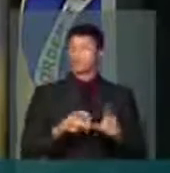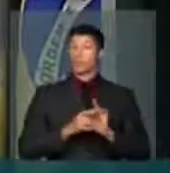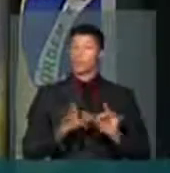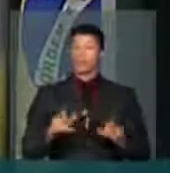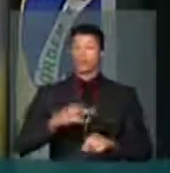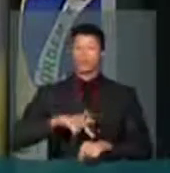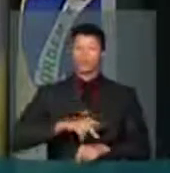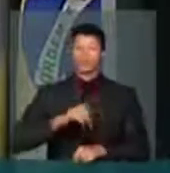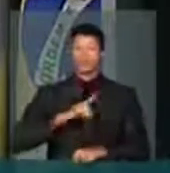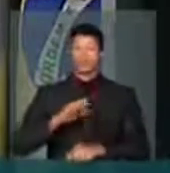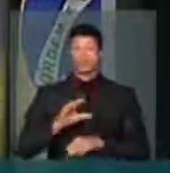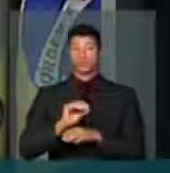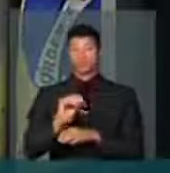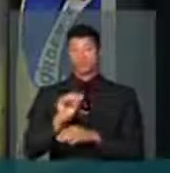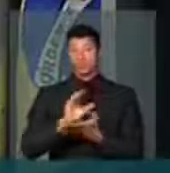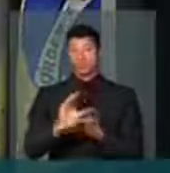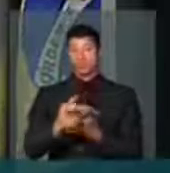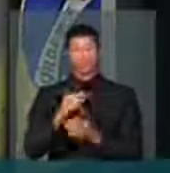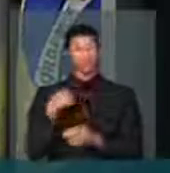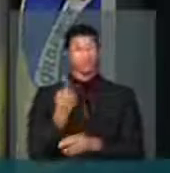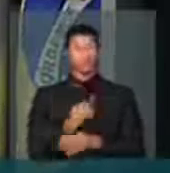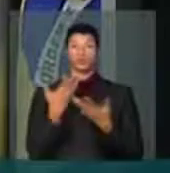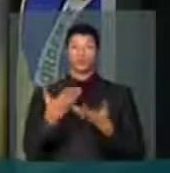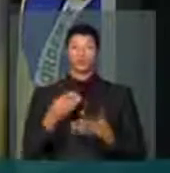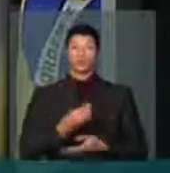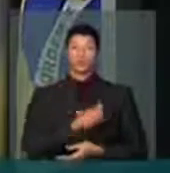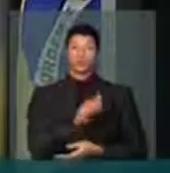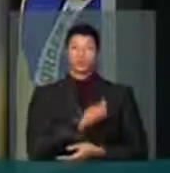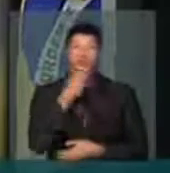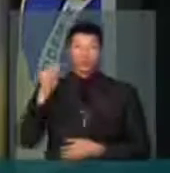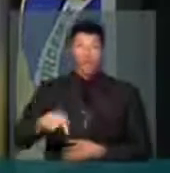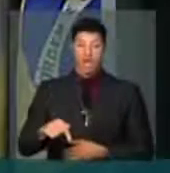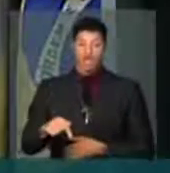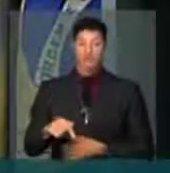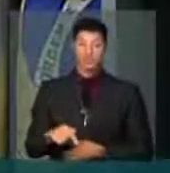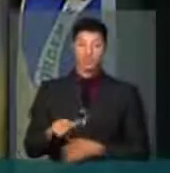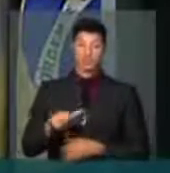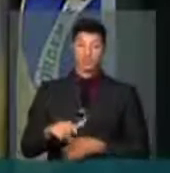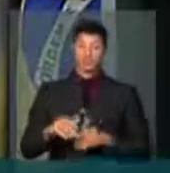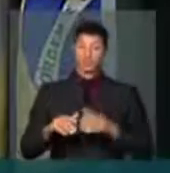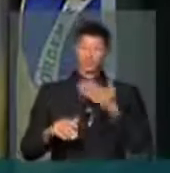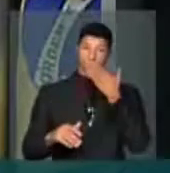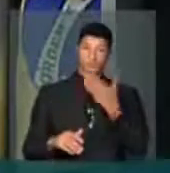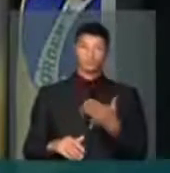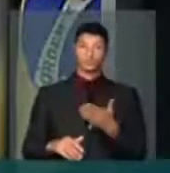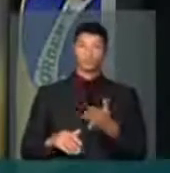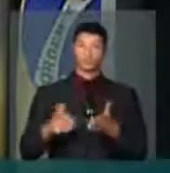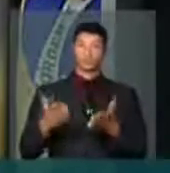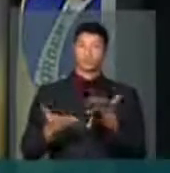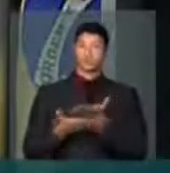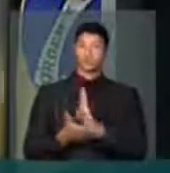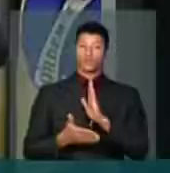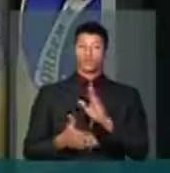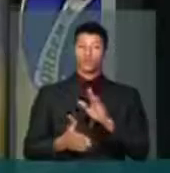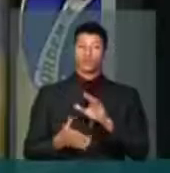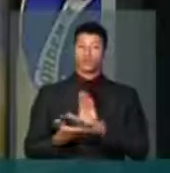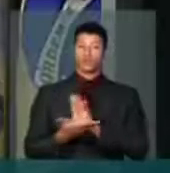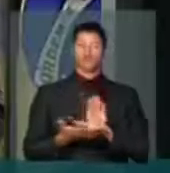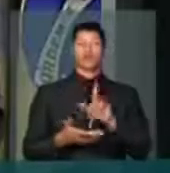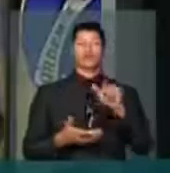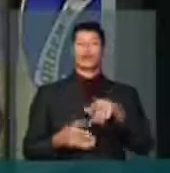permitiu ao país que tivesse orçamento. Mas nós queremos registrar aqui que esta forma de se aprovar um orçamento